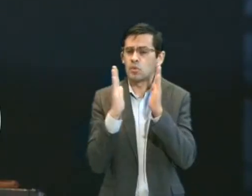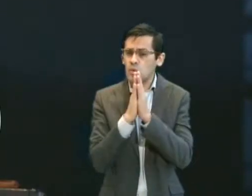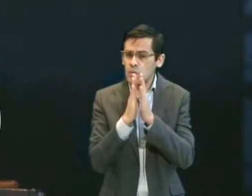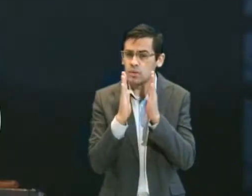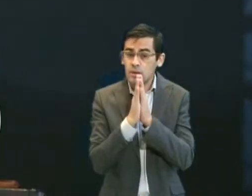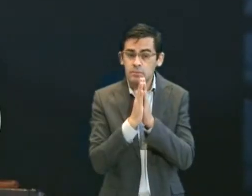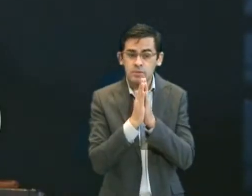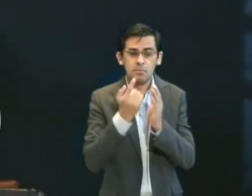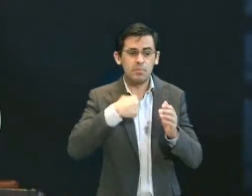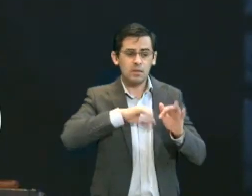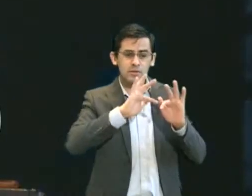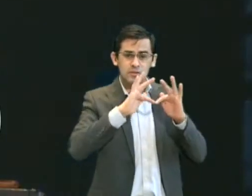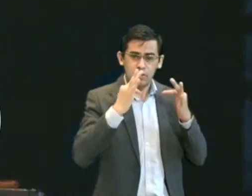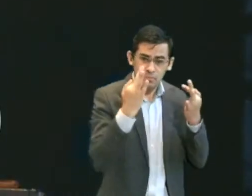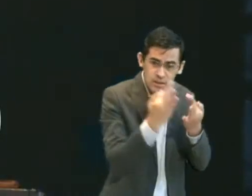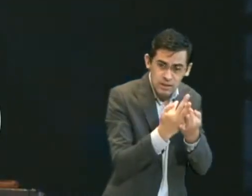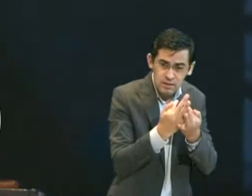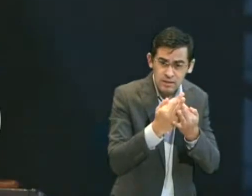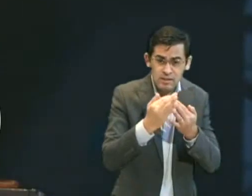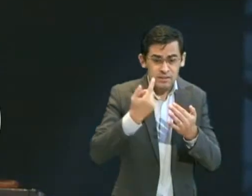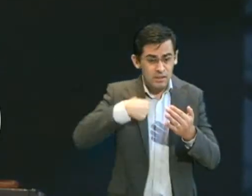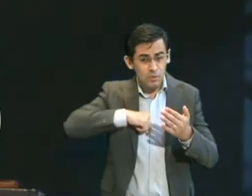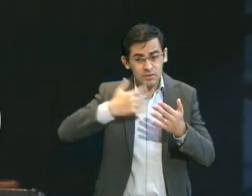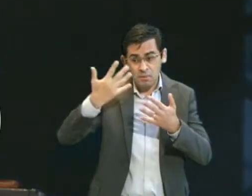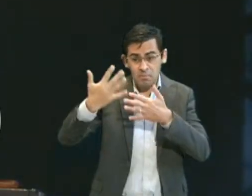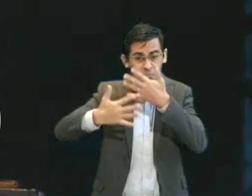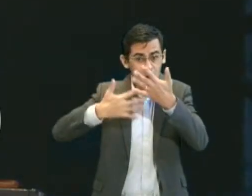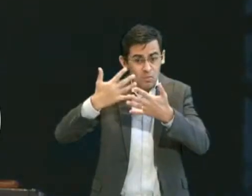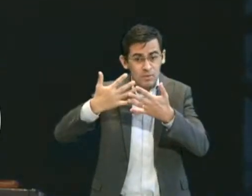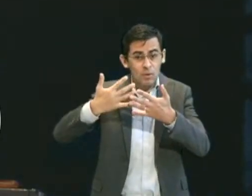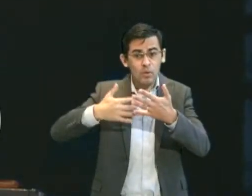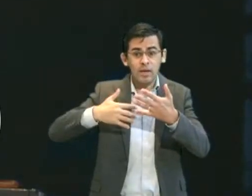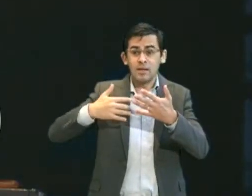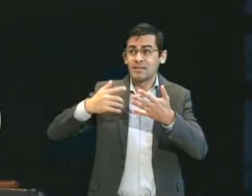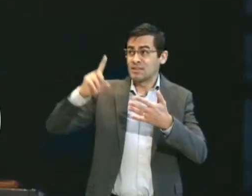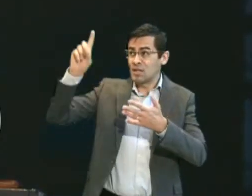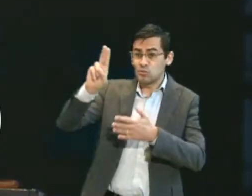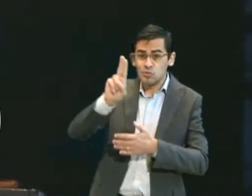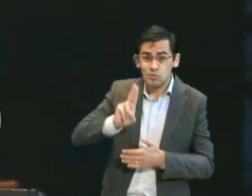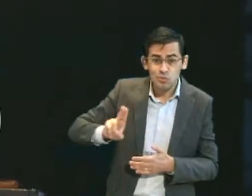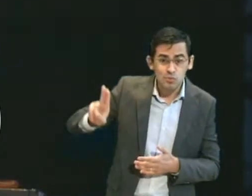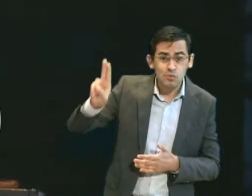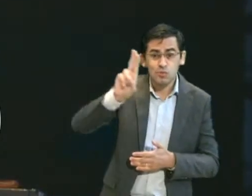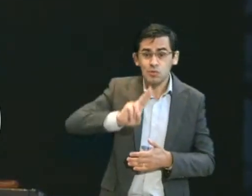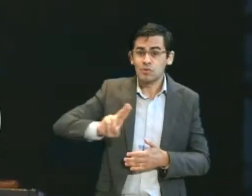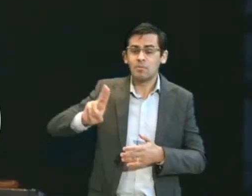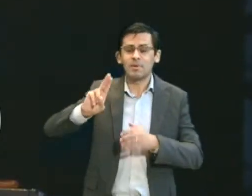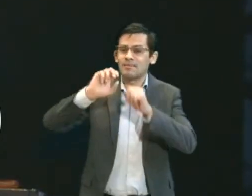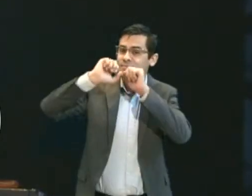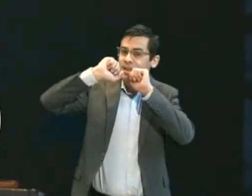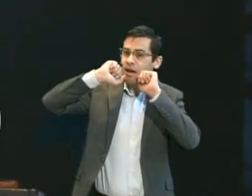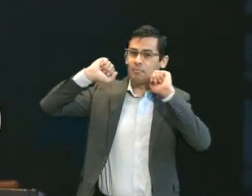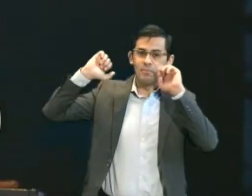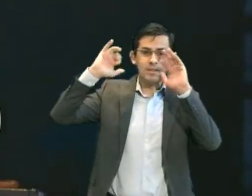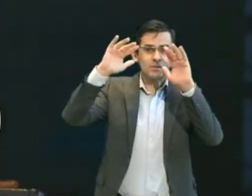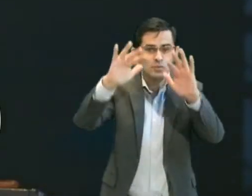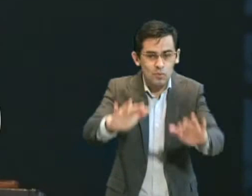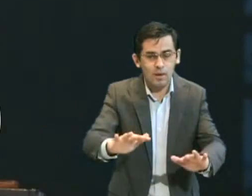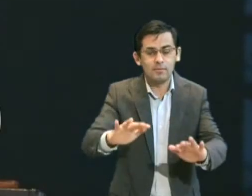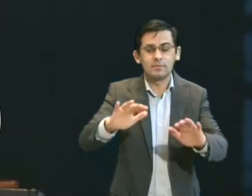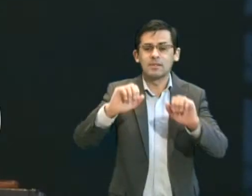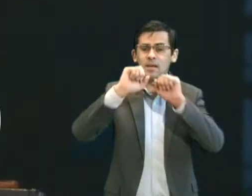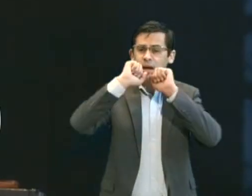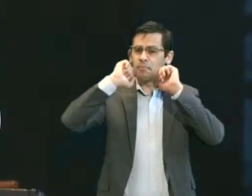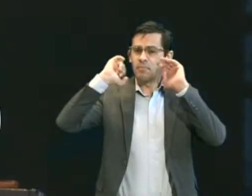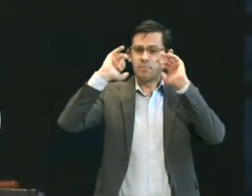a nossa boca se transforma num instrumento de Deus para liberarmos favor,